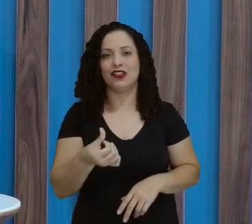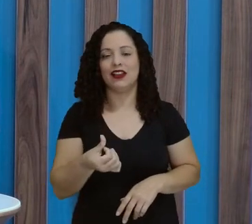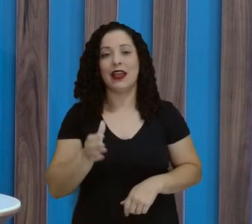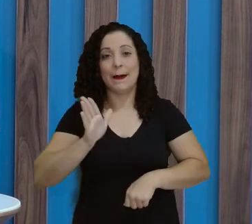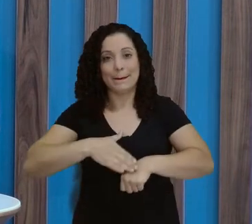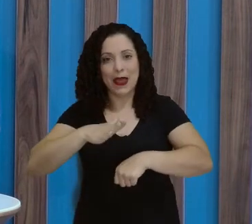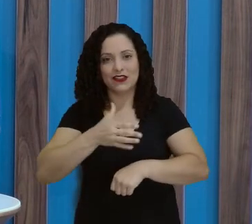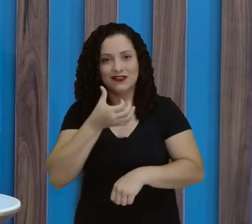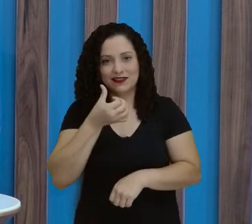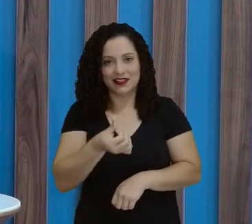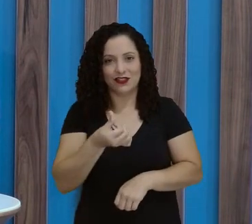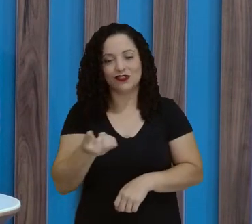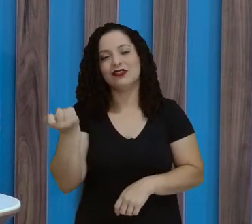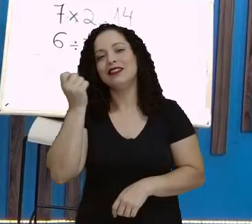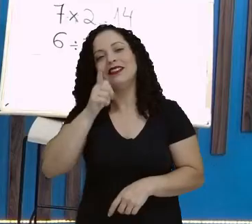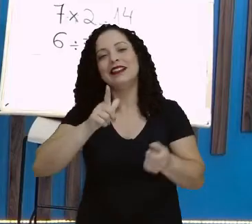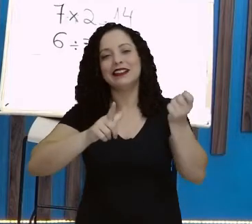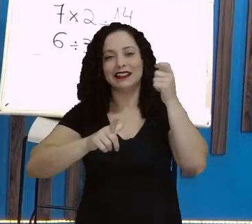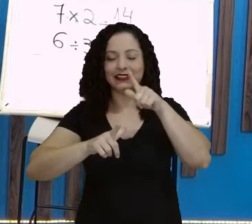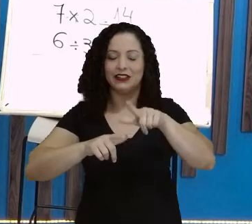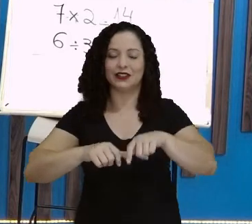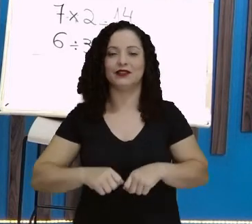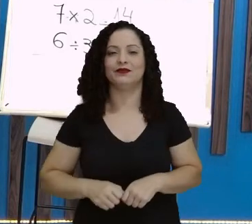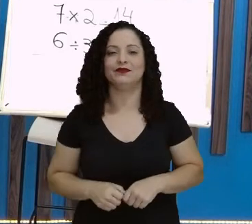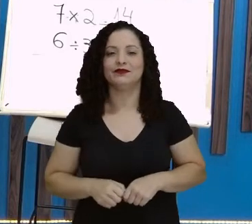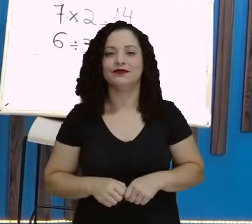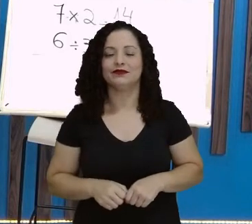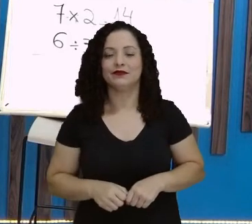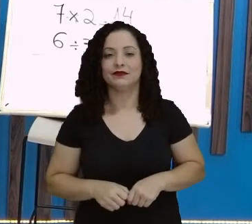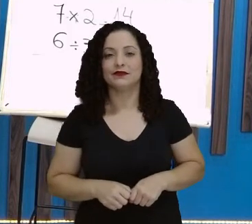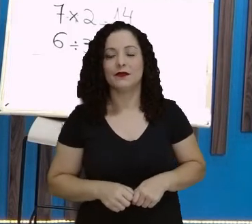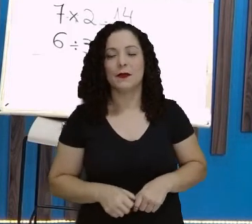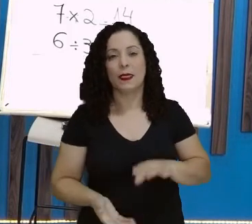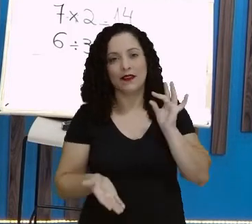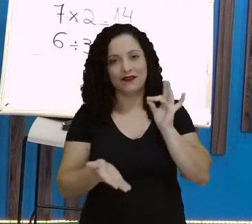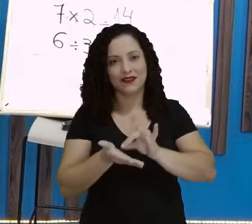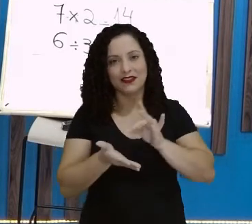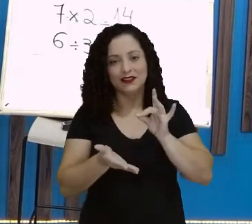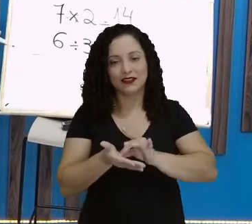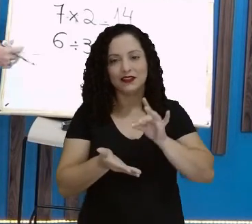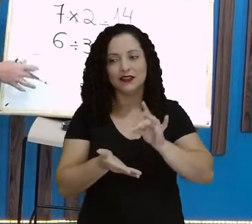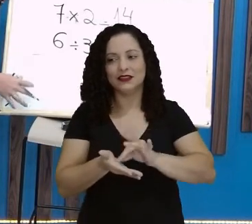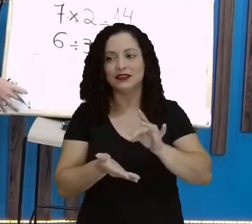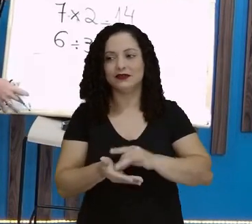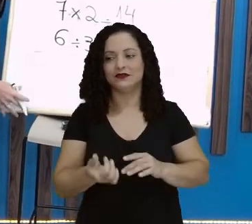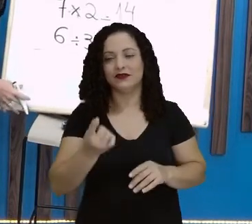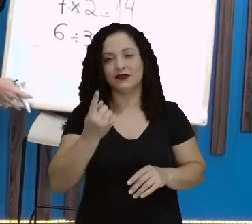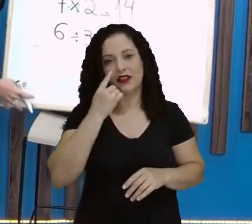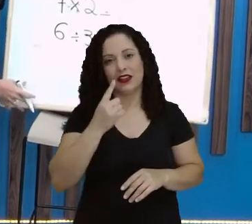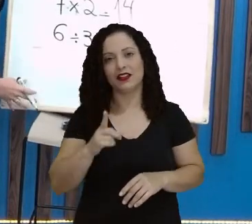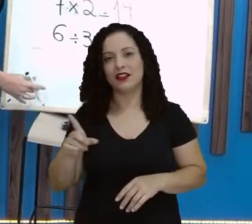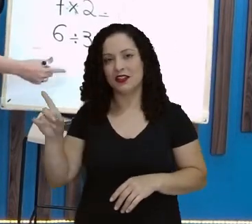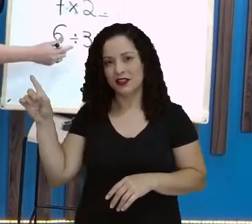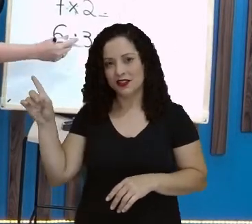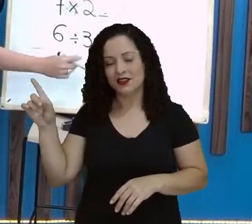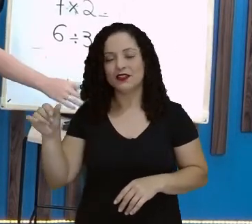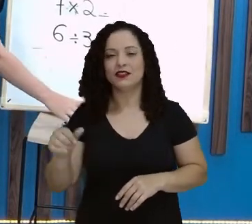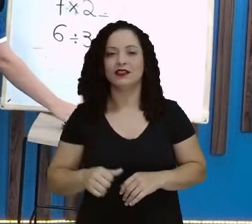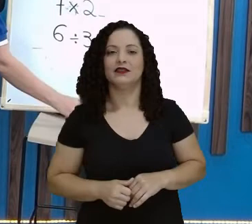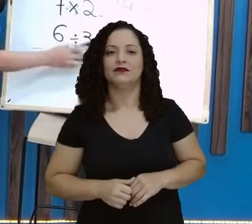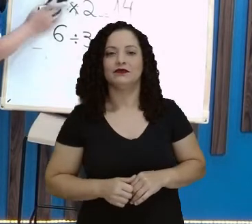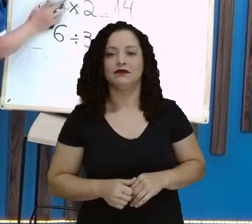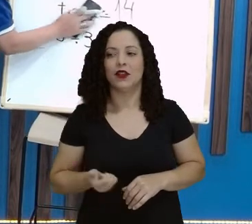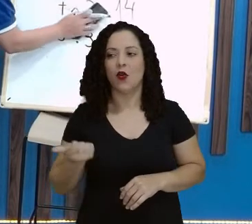aí 6 bolas. E no Alan já respondeu? Não, ainda não. Exatamente, Lázaro. Então, olha só, se você pegar aqui, vou fazer a